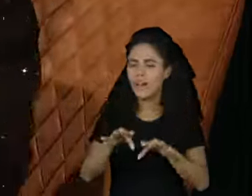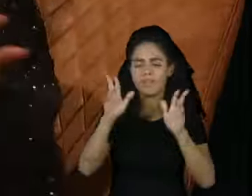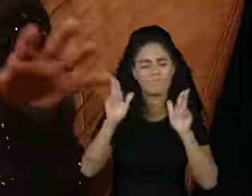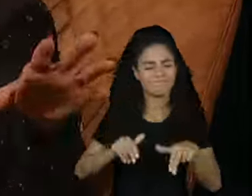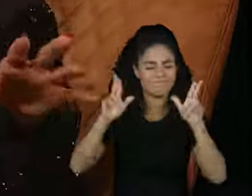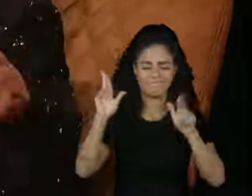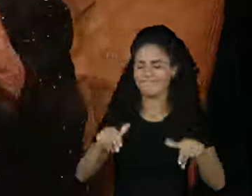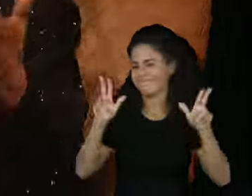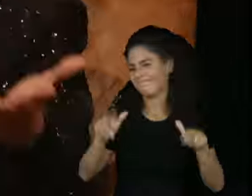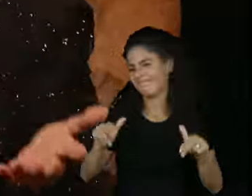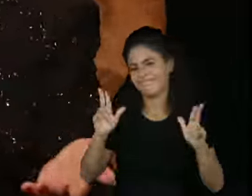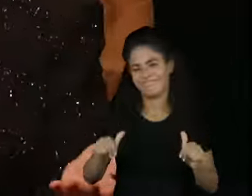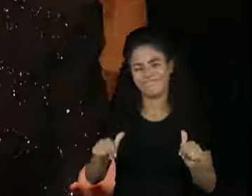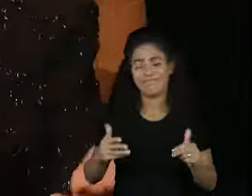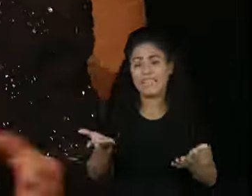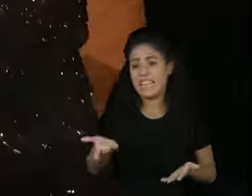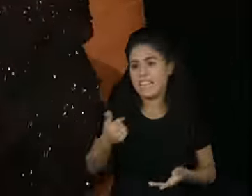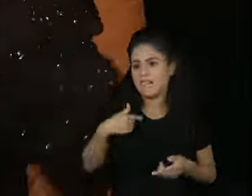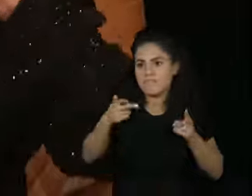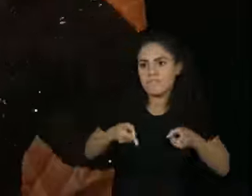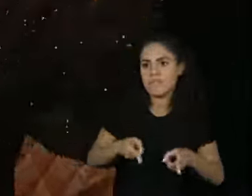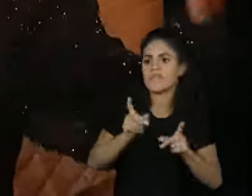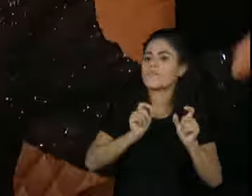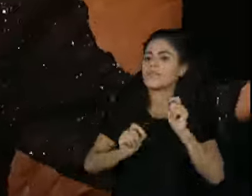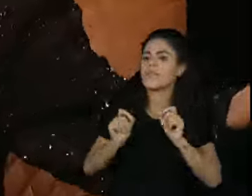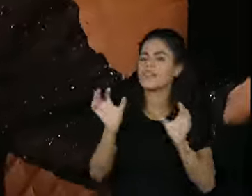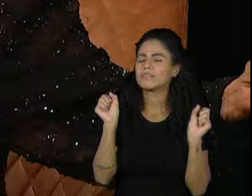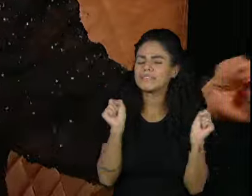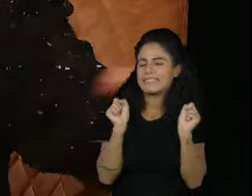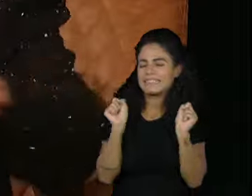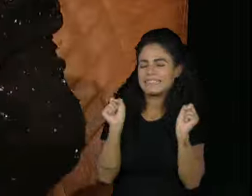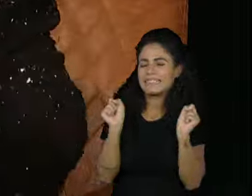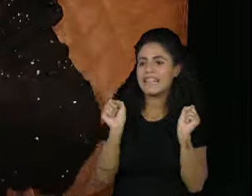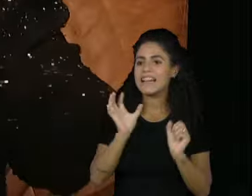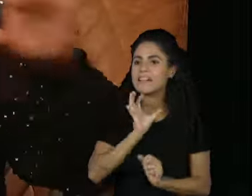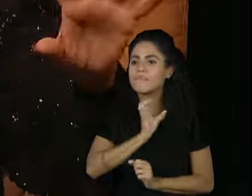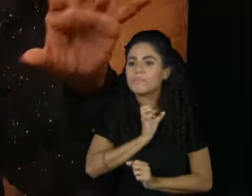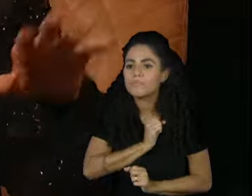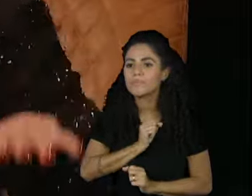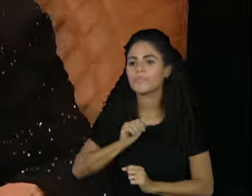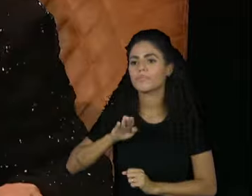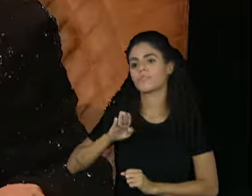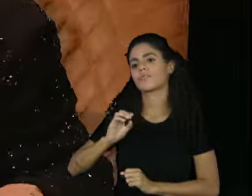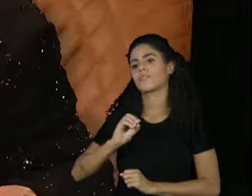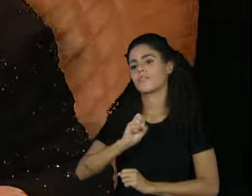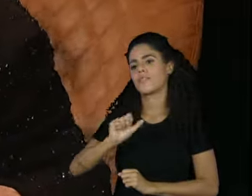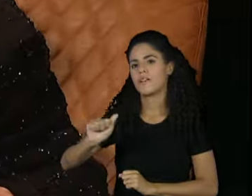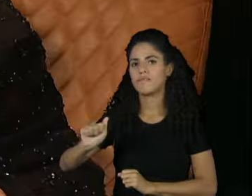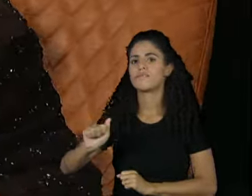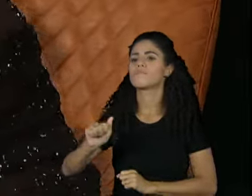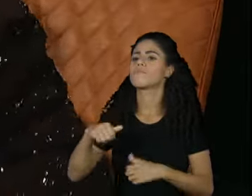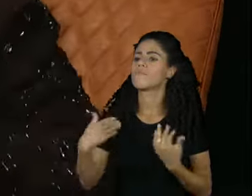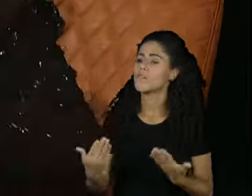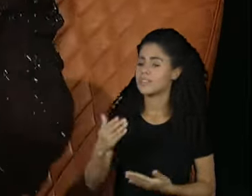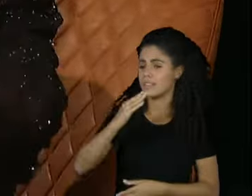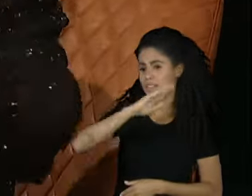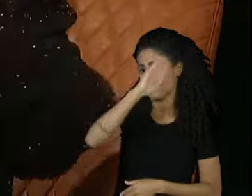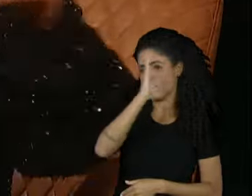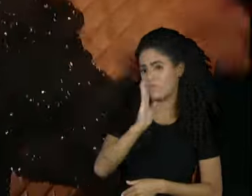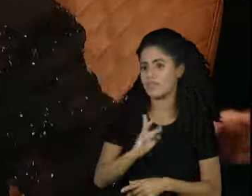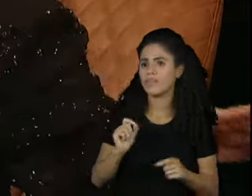estar no momento, e é como eu digo sempre, eu adoro que a Bossa Nova não pertença mais ao Brasil. Ela